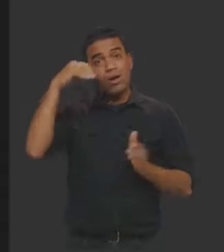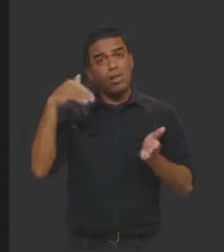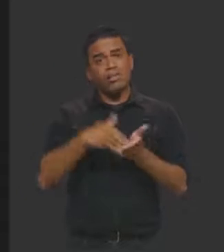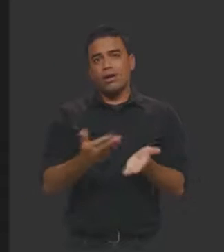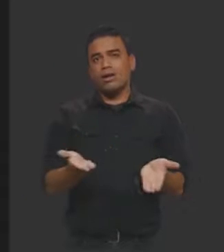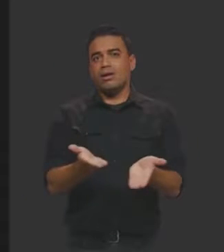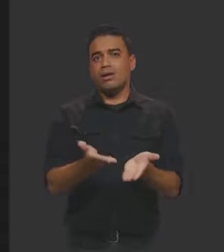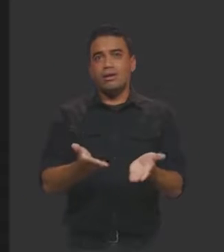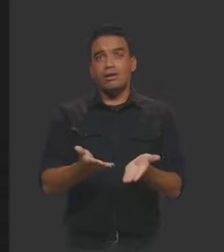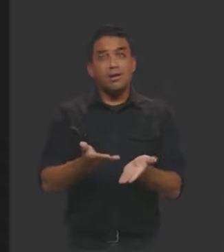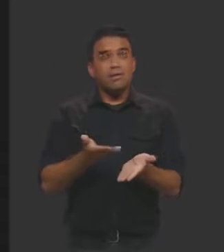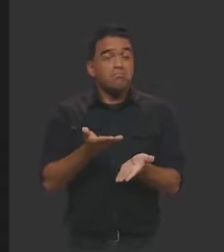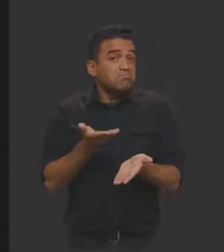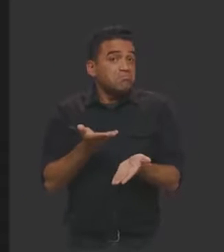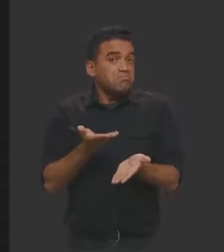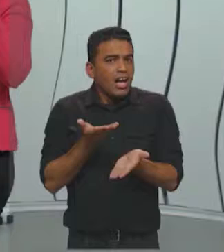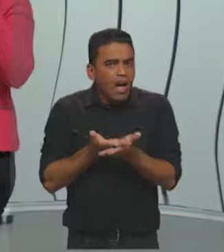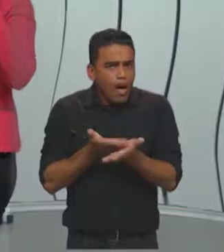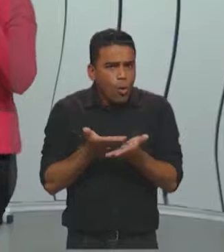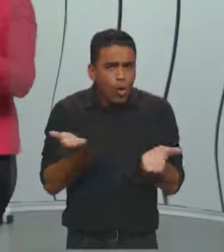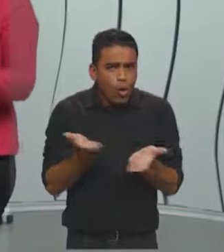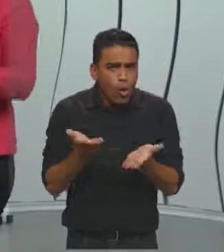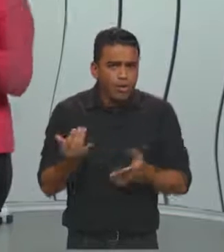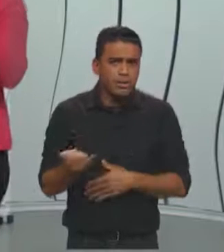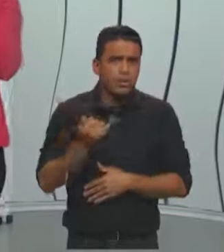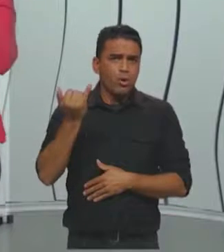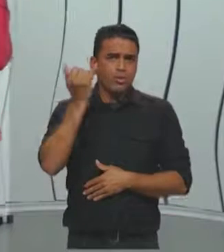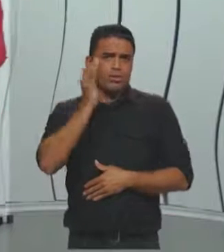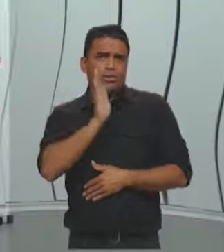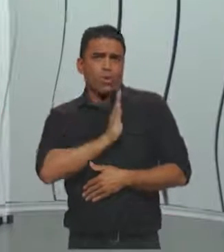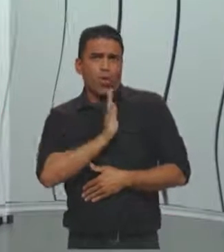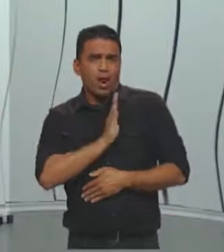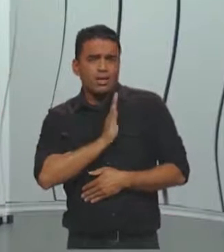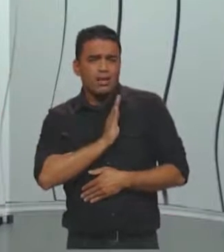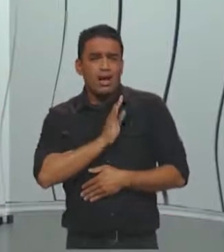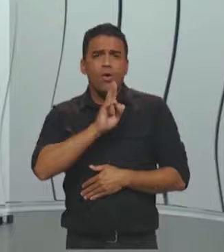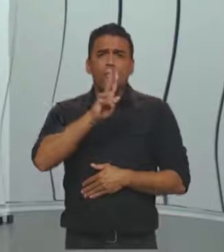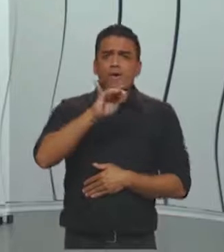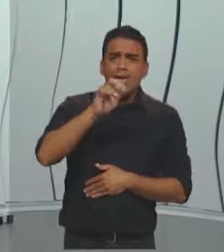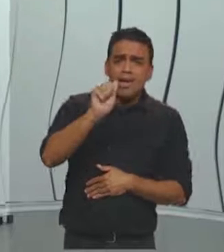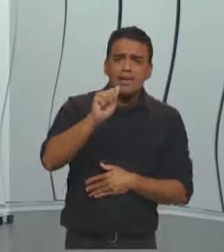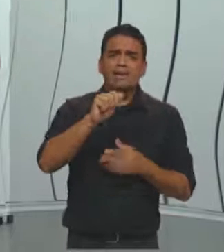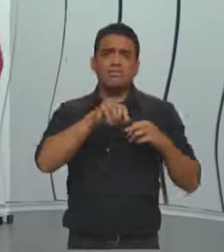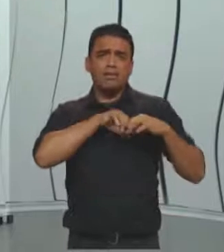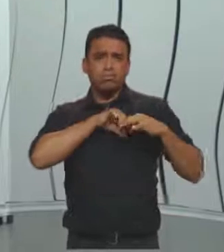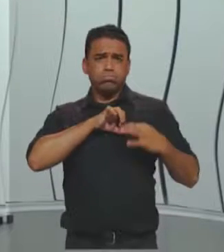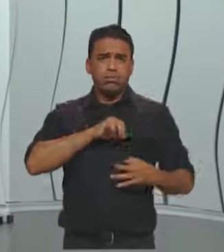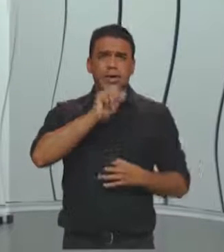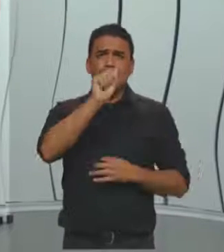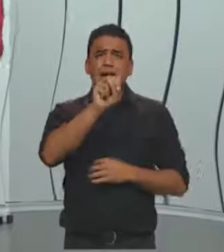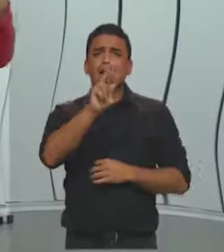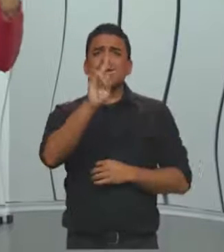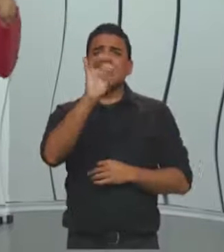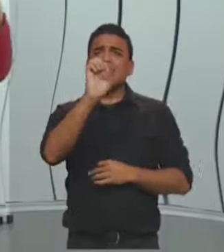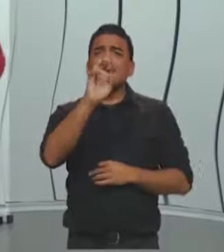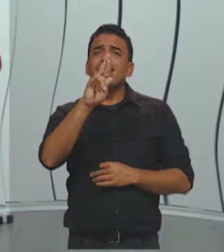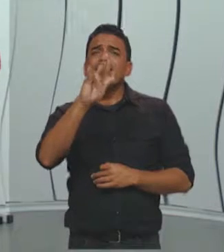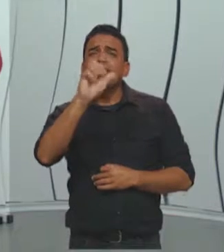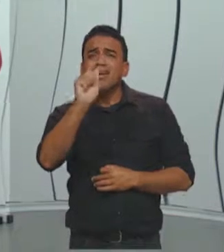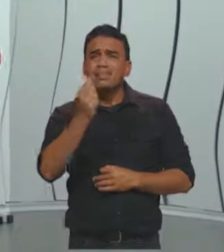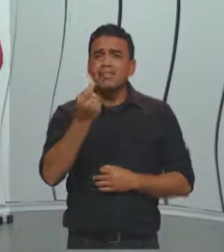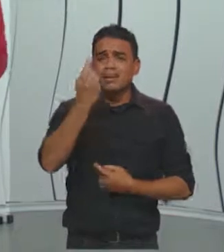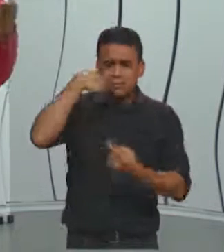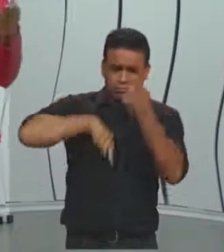o que a gente falou na aula, da importância do coração, dessas veias, dessas artérias, essa circulação do